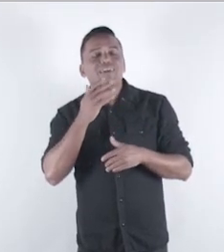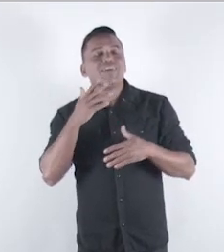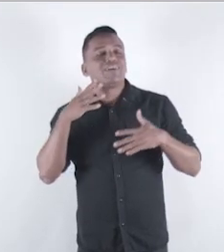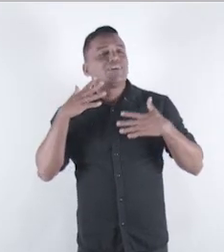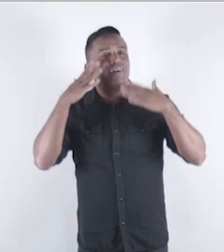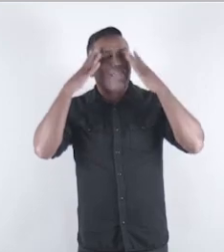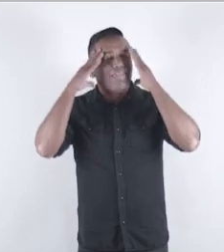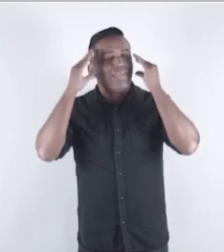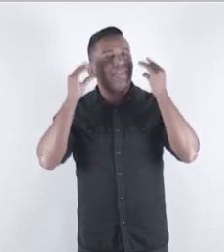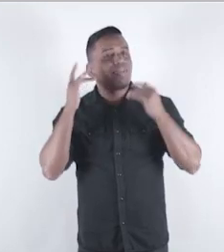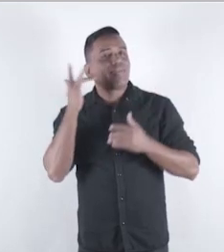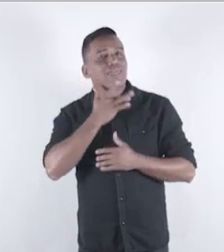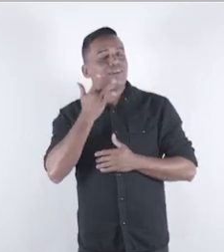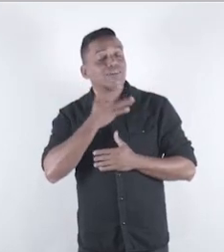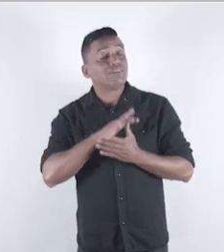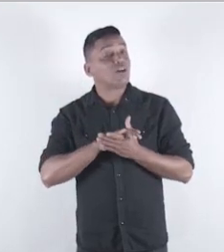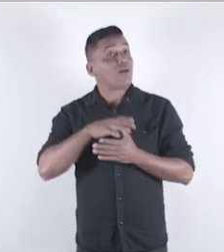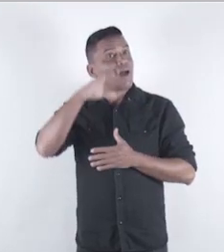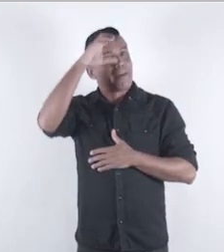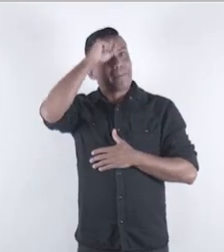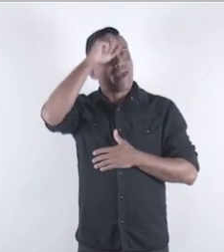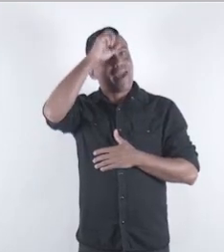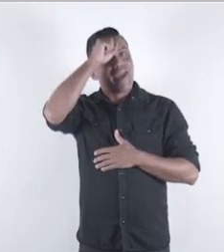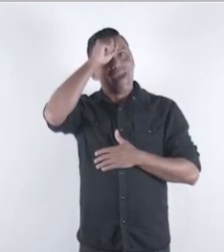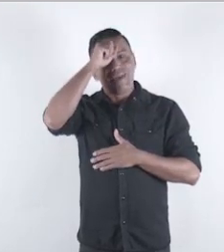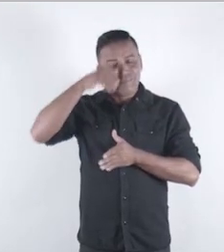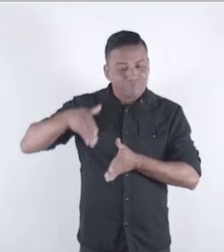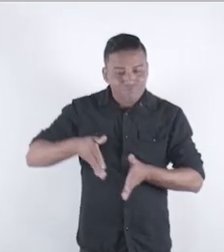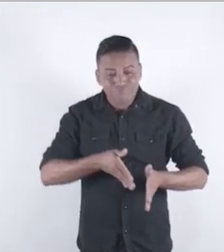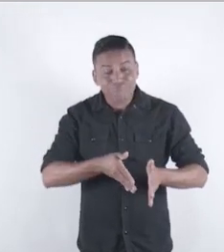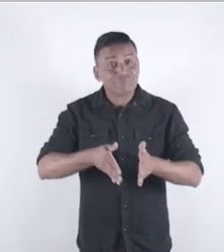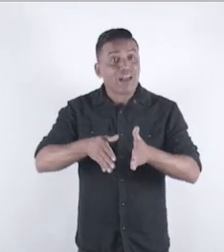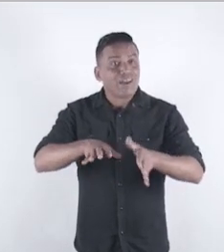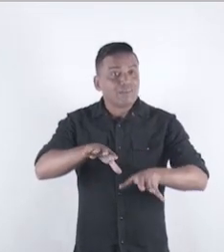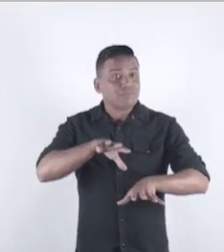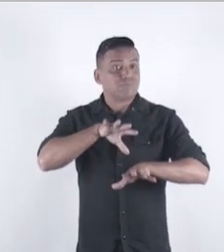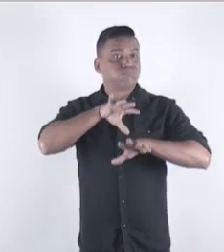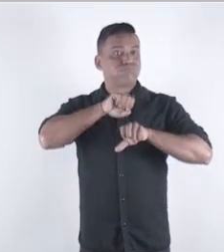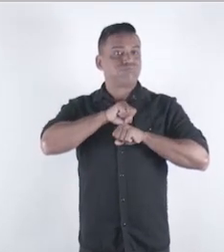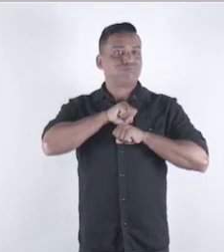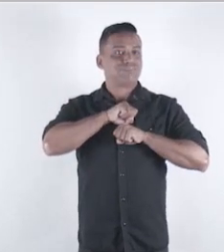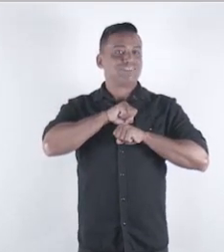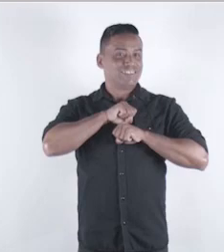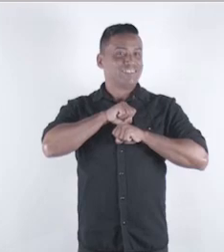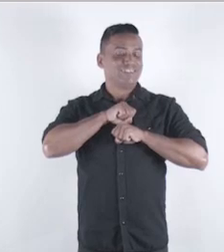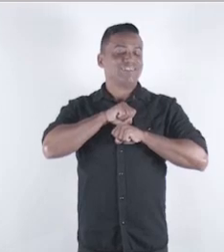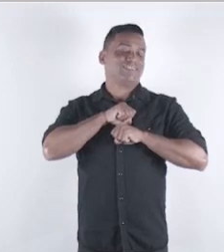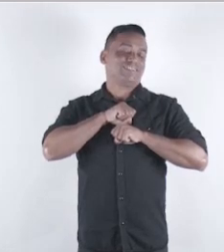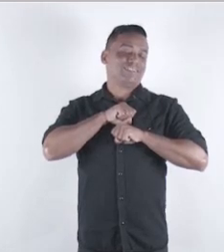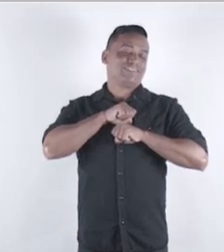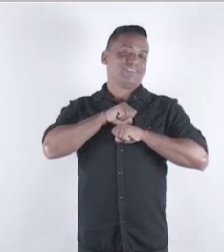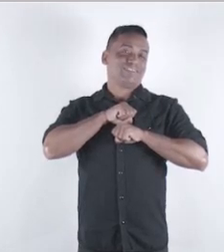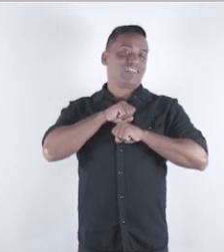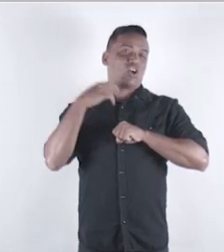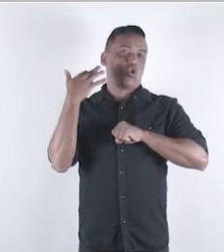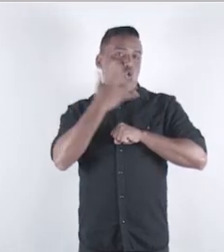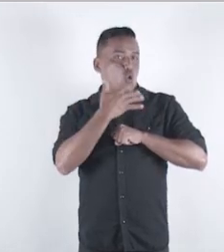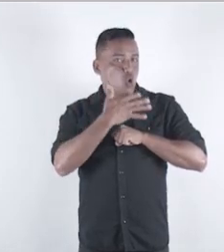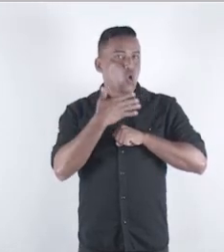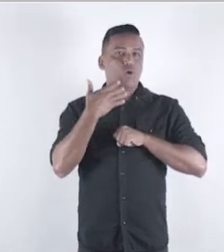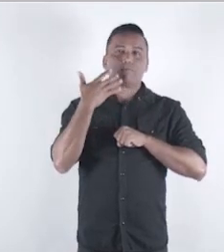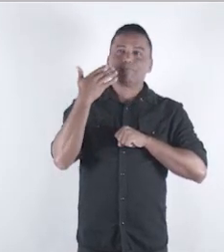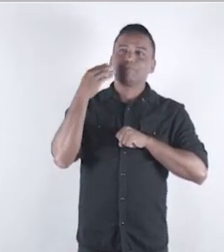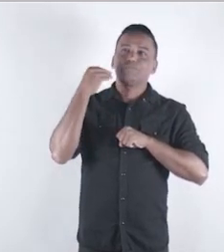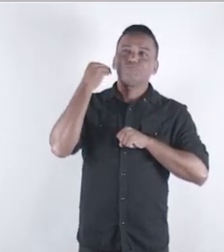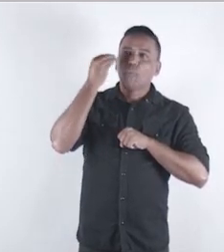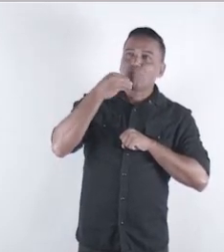só aprende com essa trajetória, como ela literalmente incorpora o caminho através das cores e dos sabores